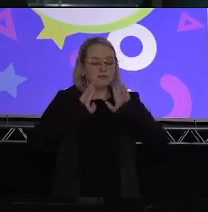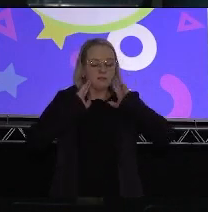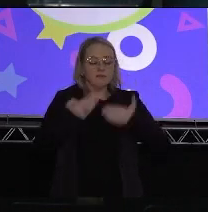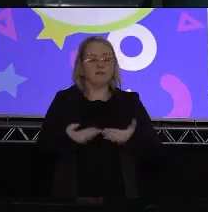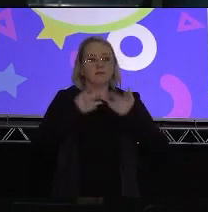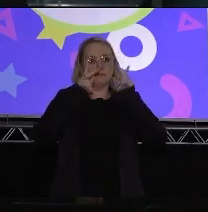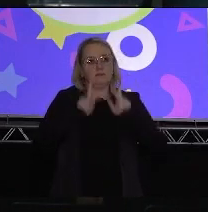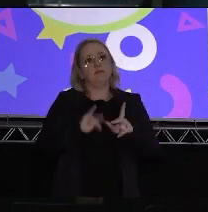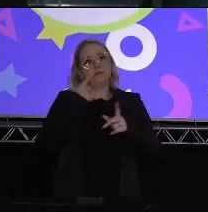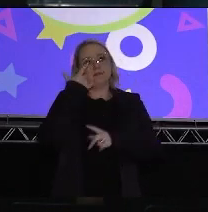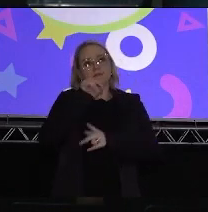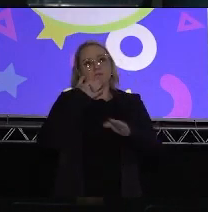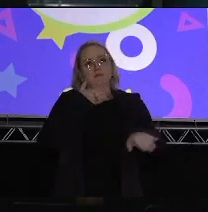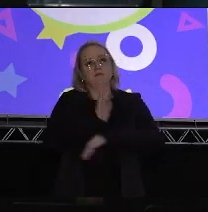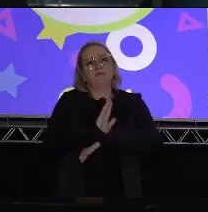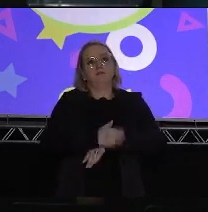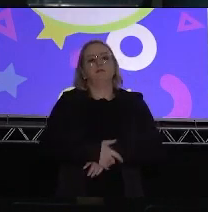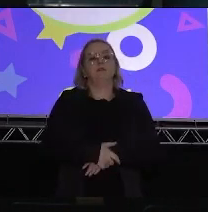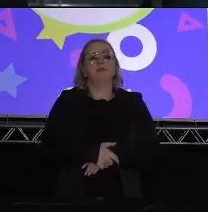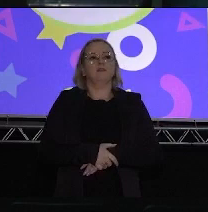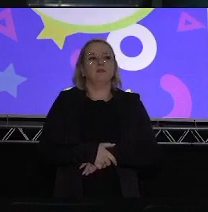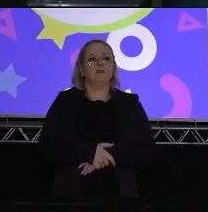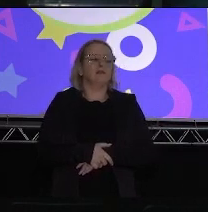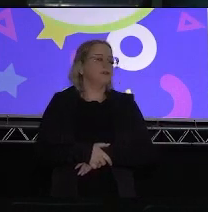dá certo.